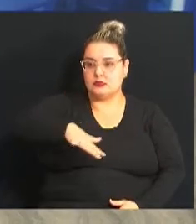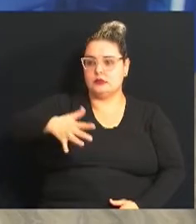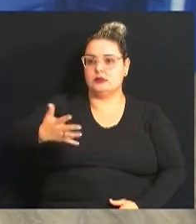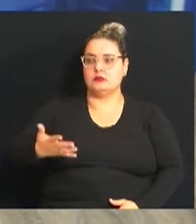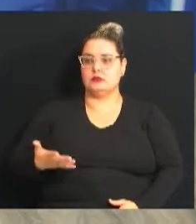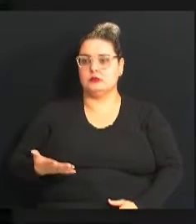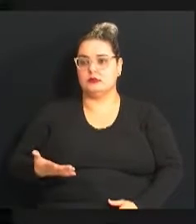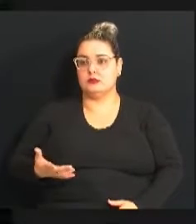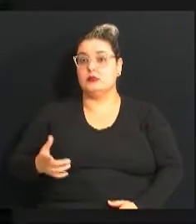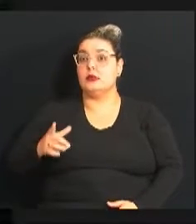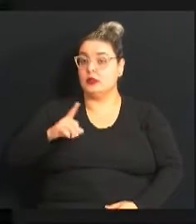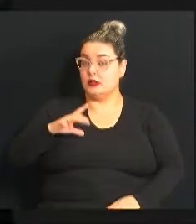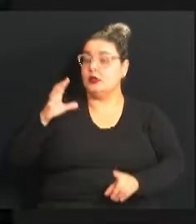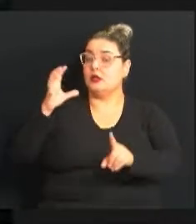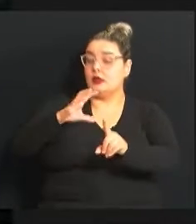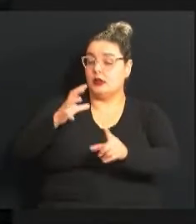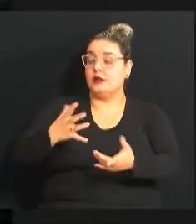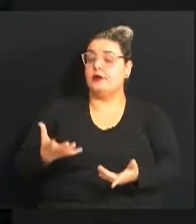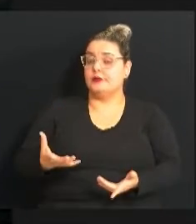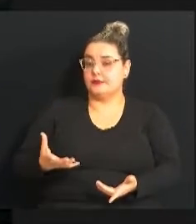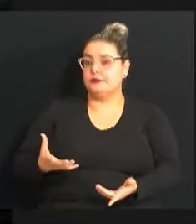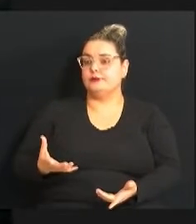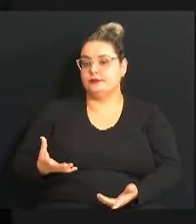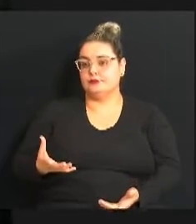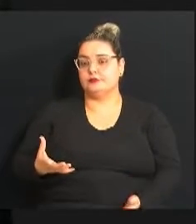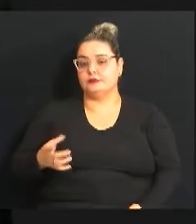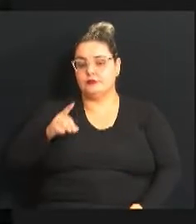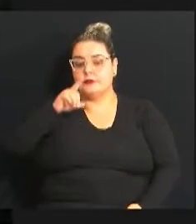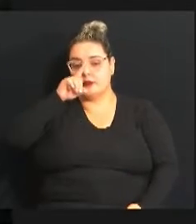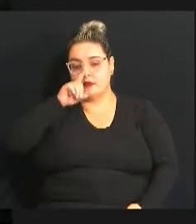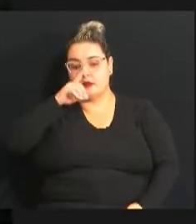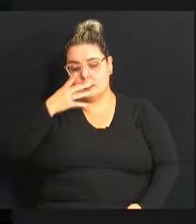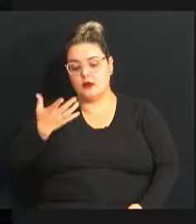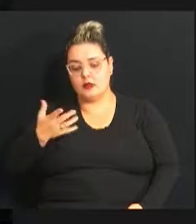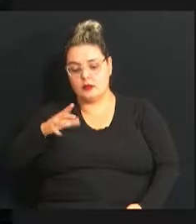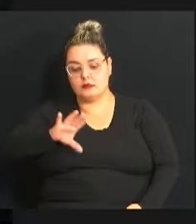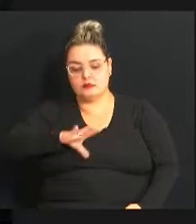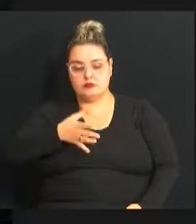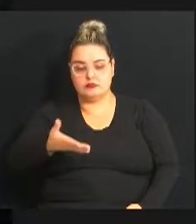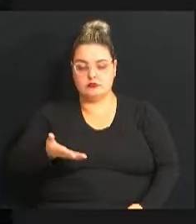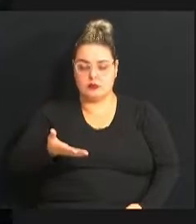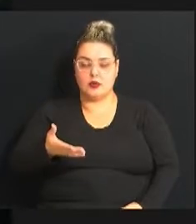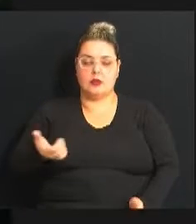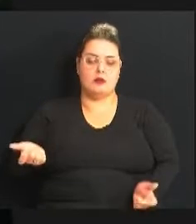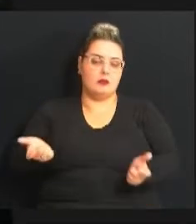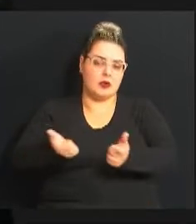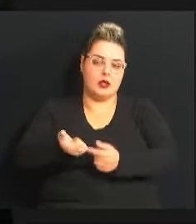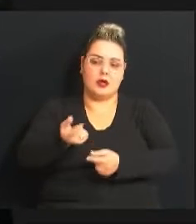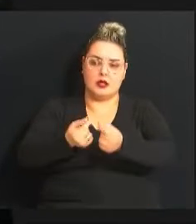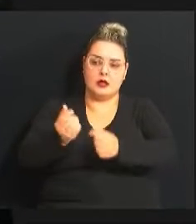Também afeta, né? Mas, geralmente, pequenos investimentos, né, pelo menos a regra do bom